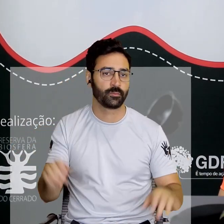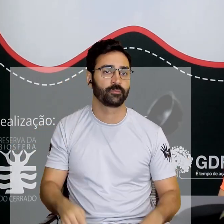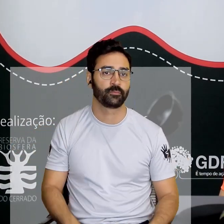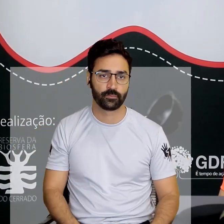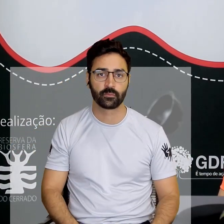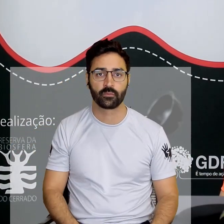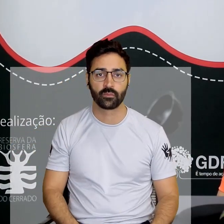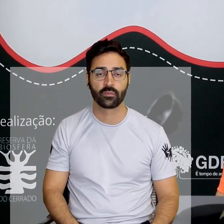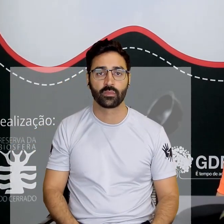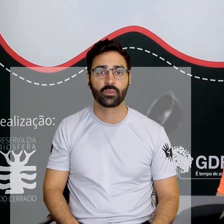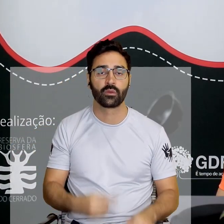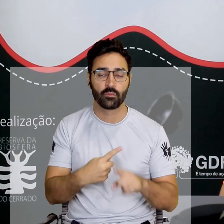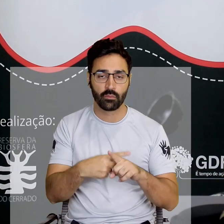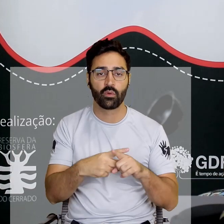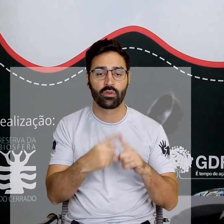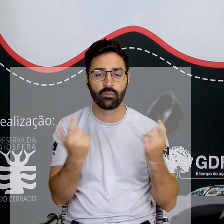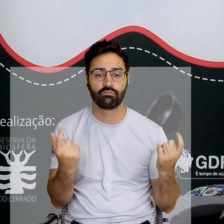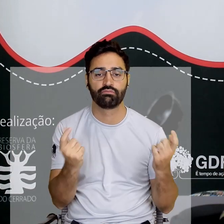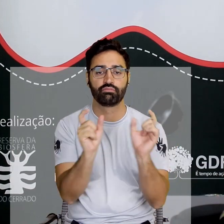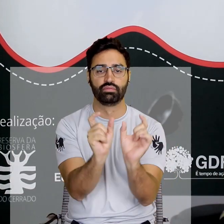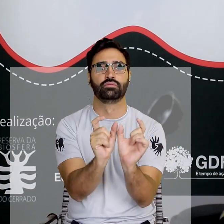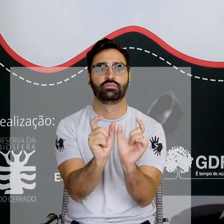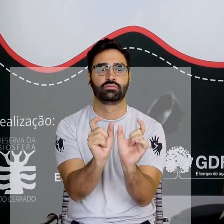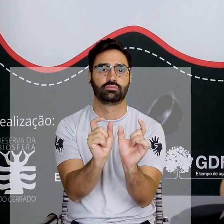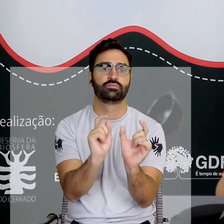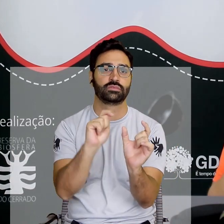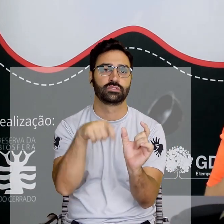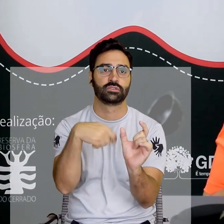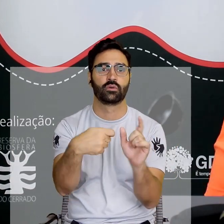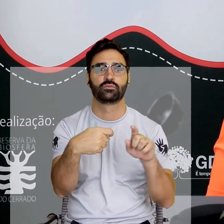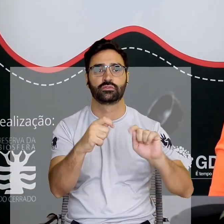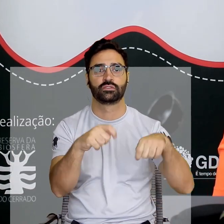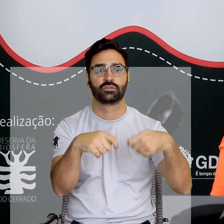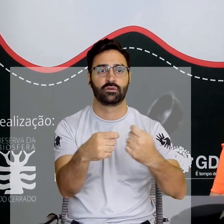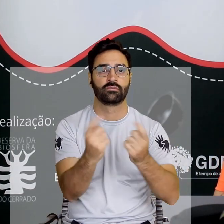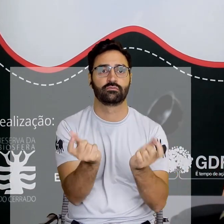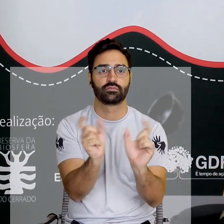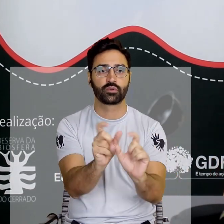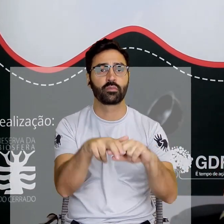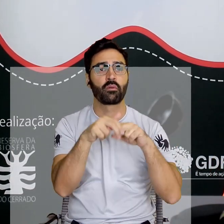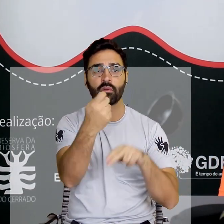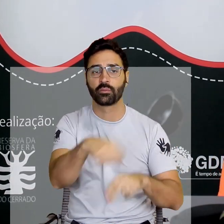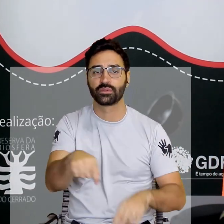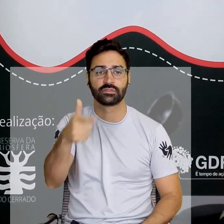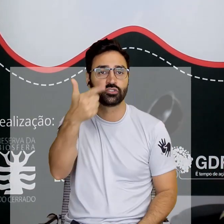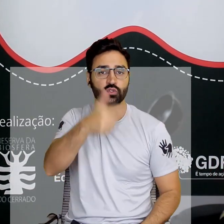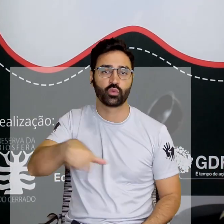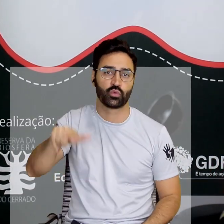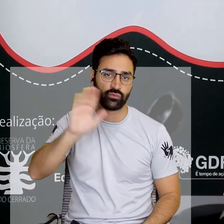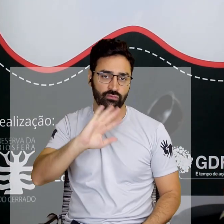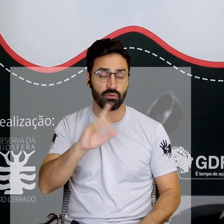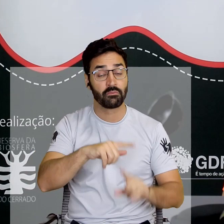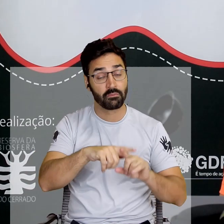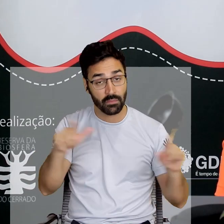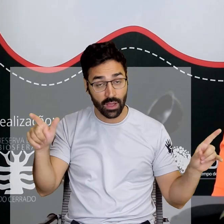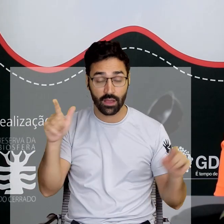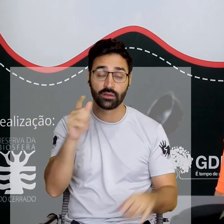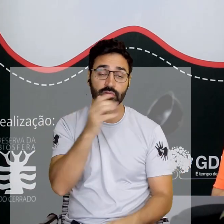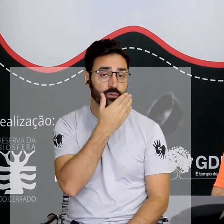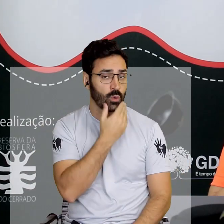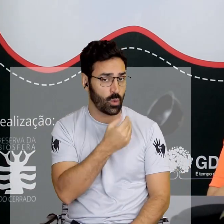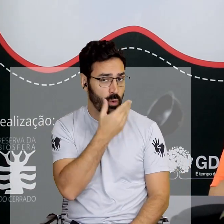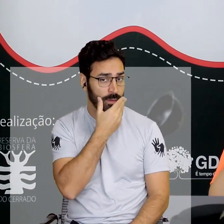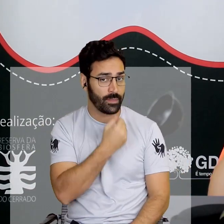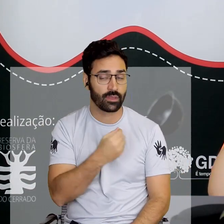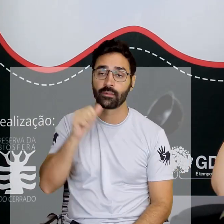fazendo uma composição na língua de sinais. Tá? Então, a gente não precisa repetir nessa situação. Mas o sinal de homem e mulher tem